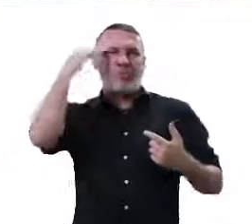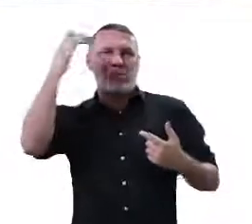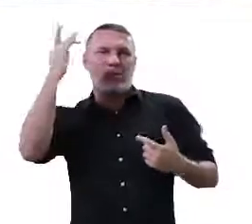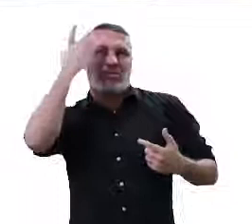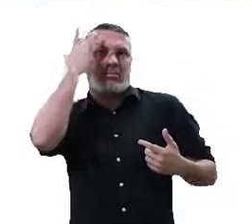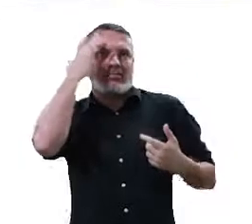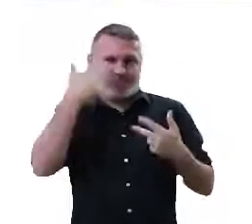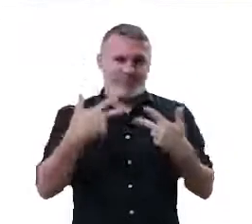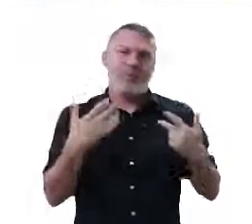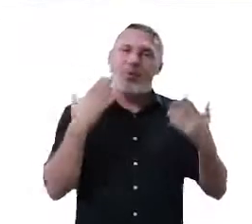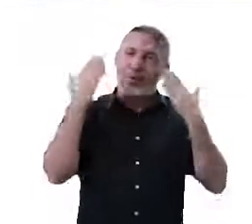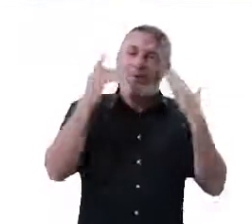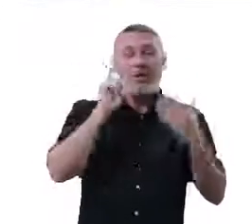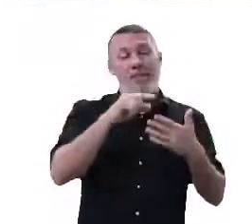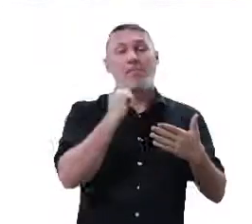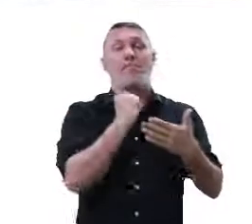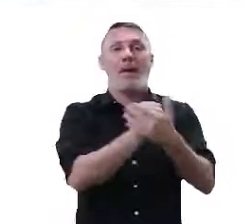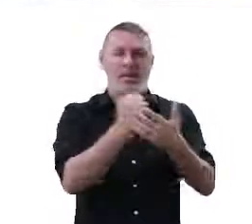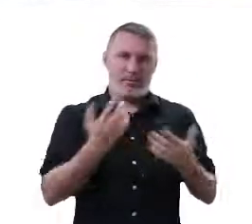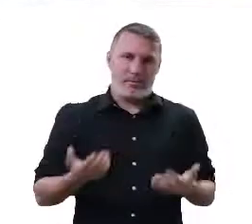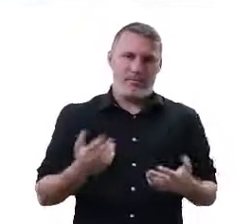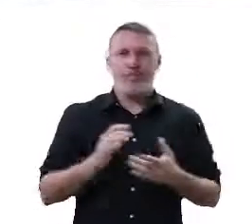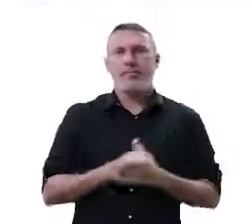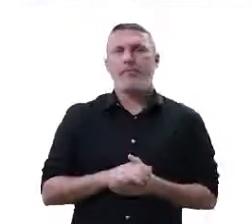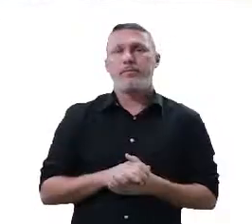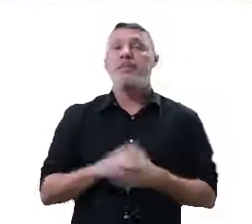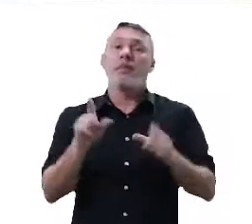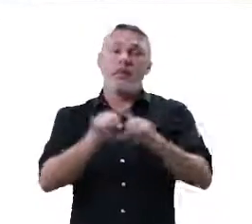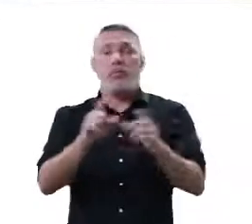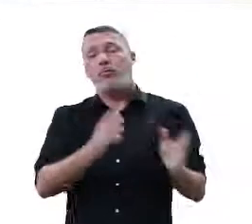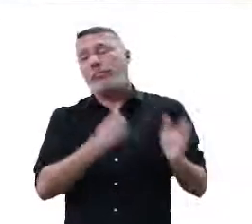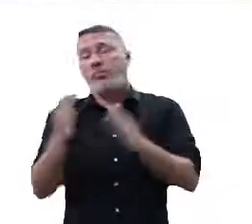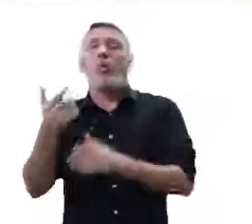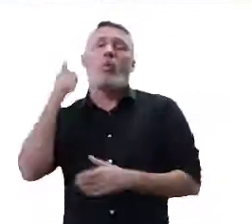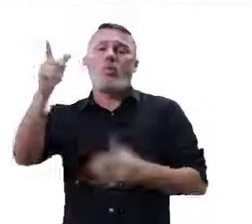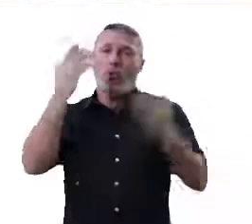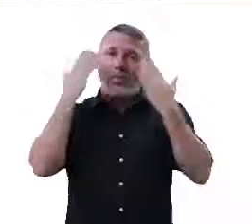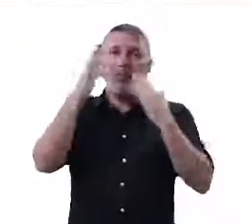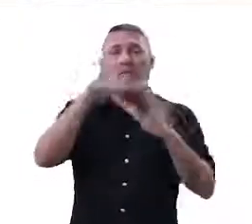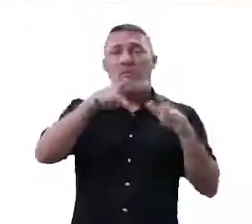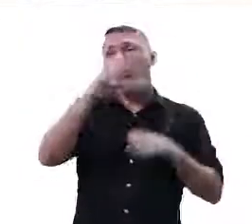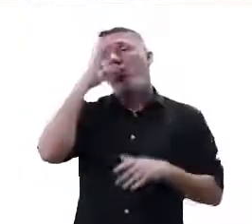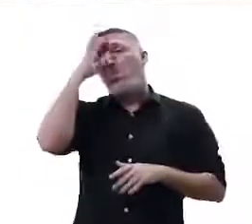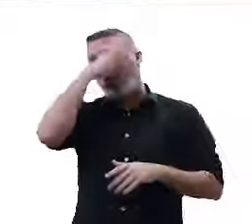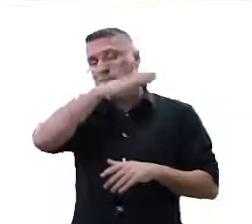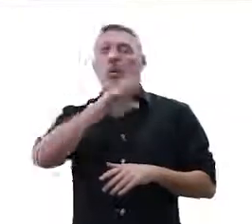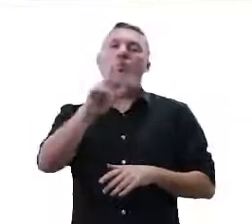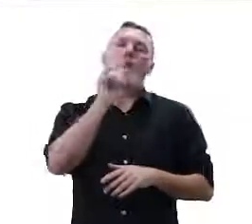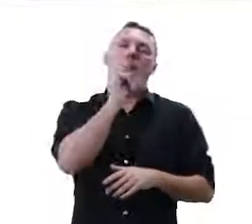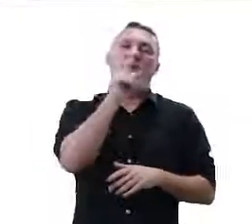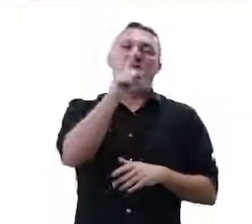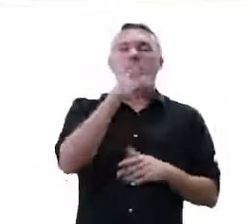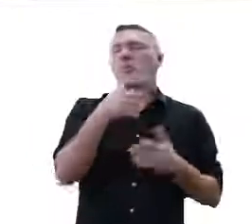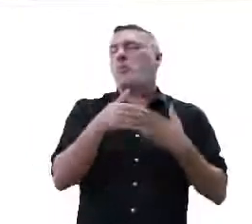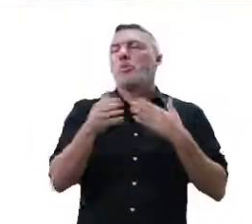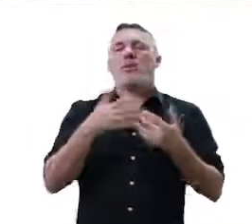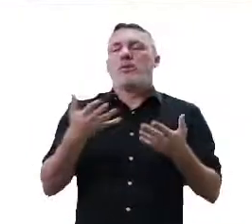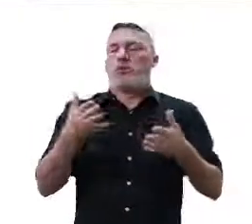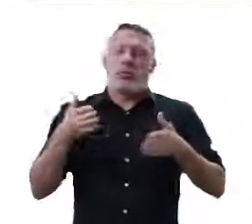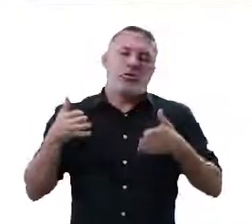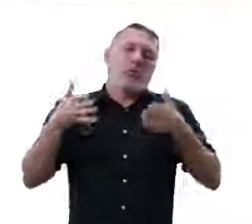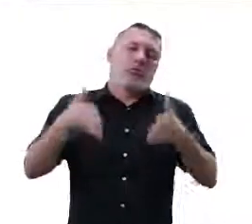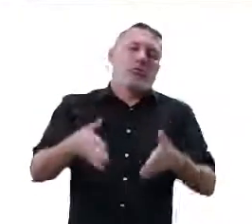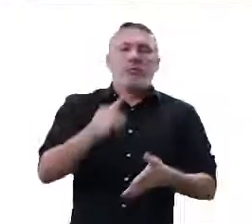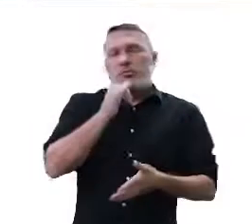é um mundo que a gente muitas vezes não consegue nem fazer ideia. Uma mulher chega, né,